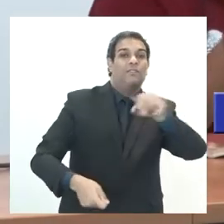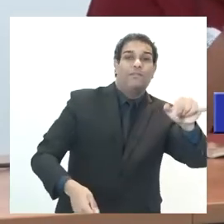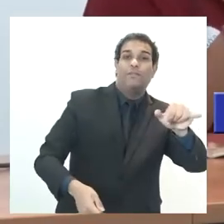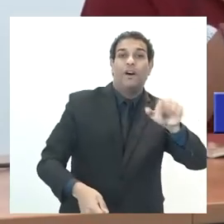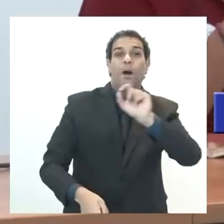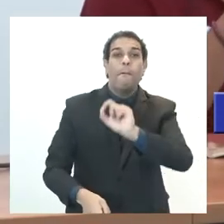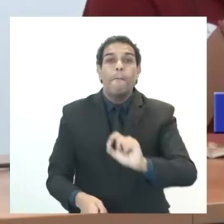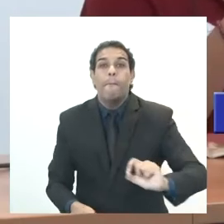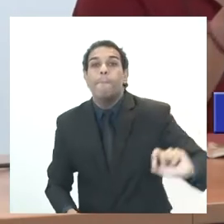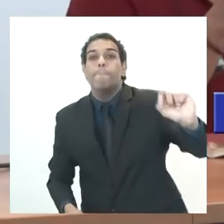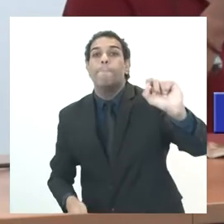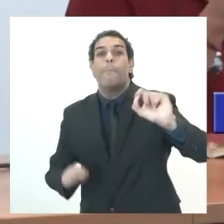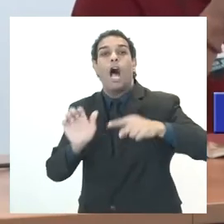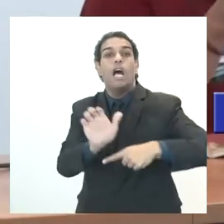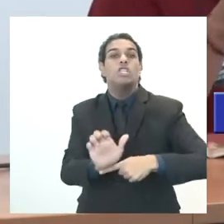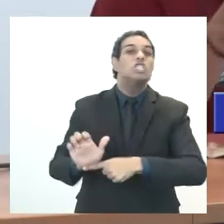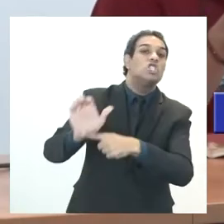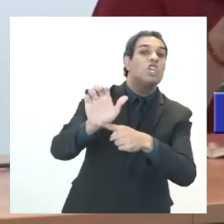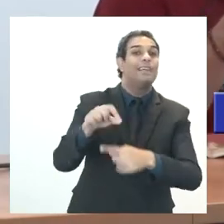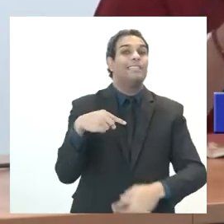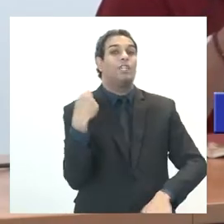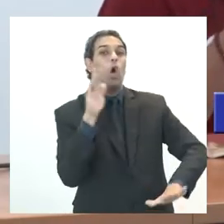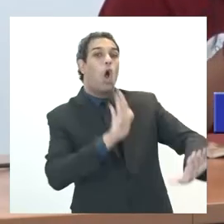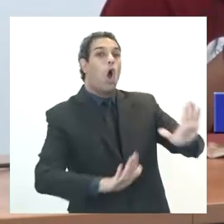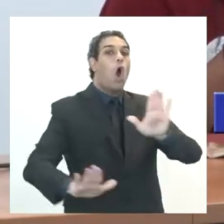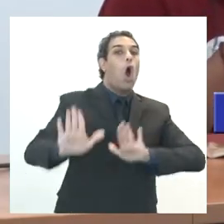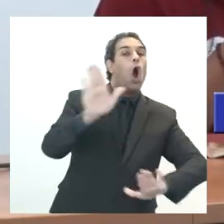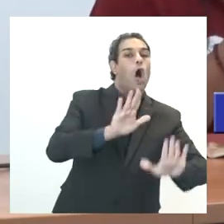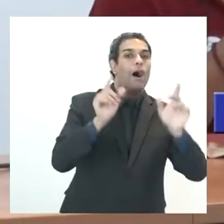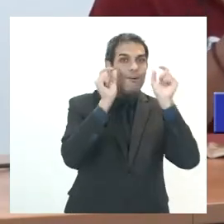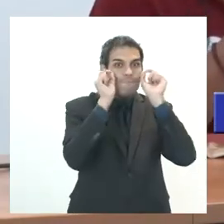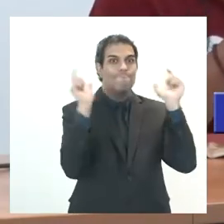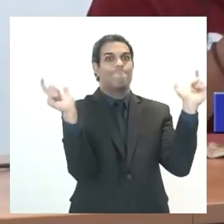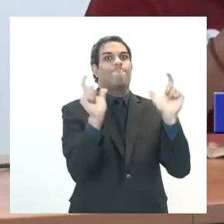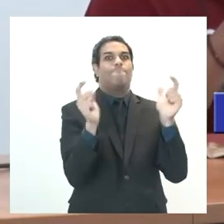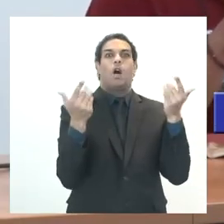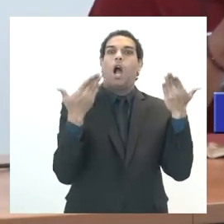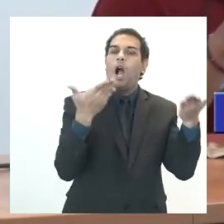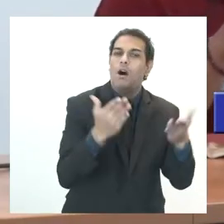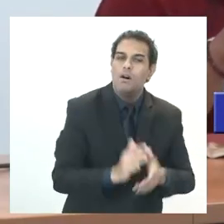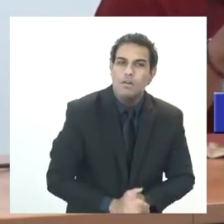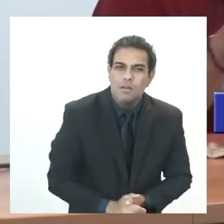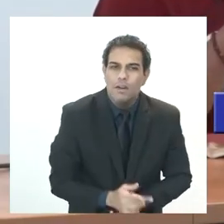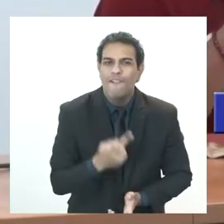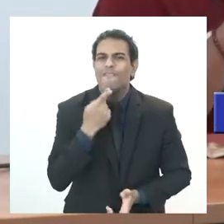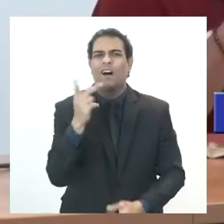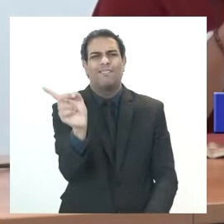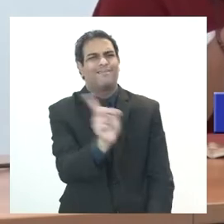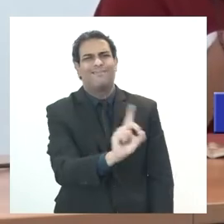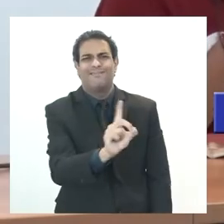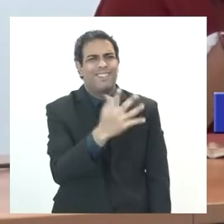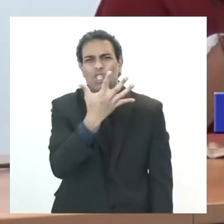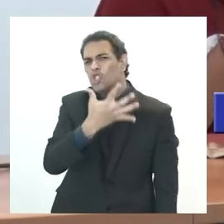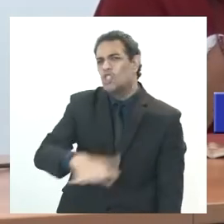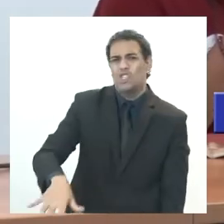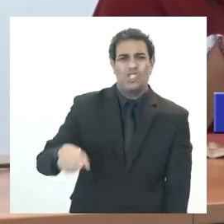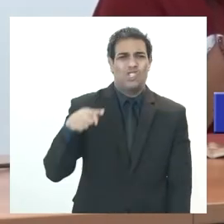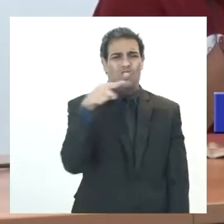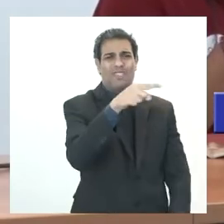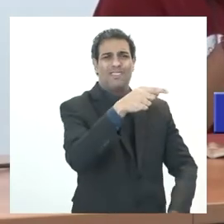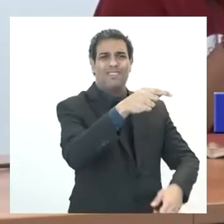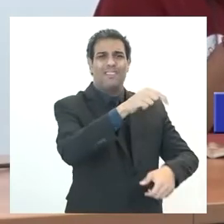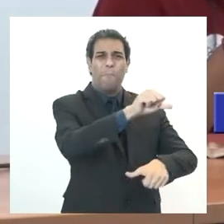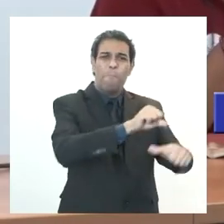vias estados estados é preciso a gente se manter atento a isso e dizer não a essa